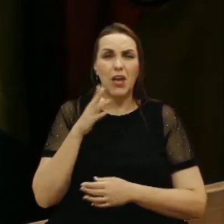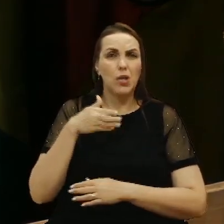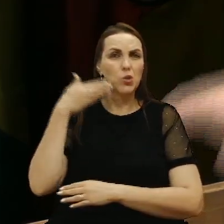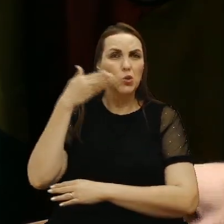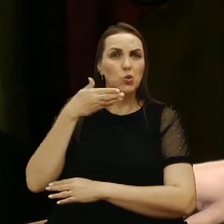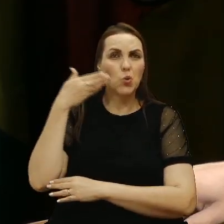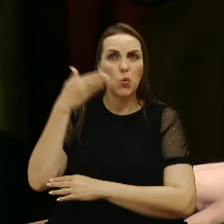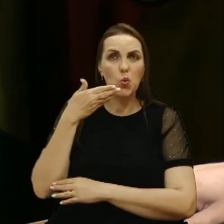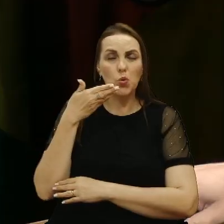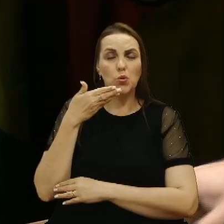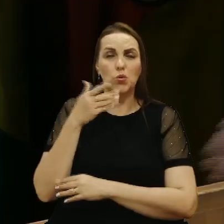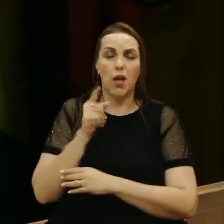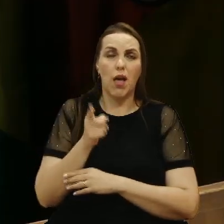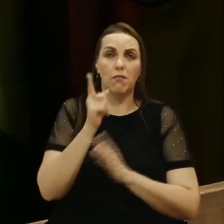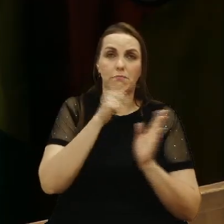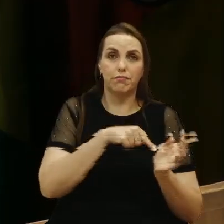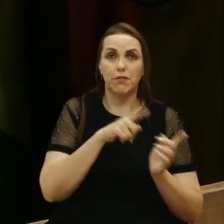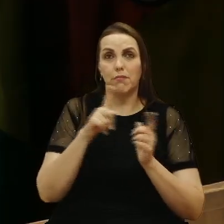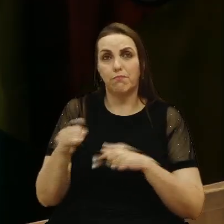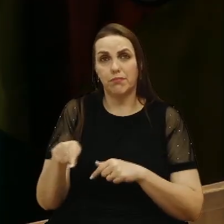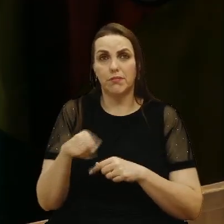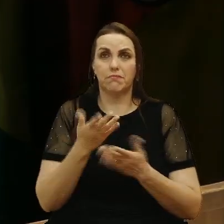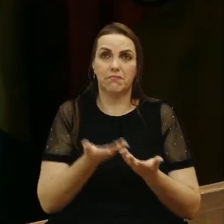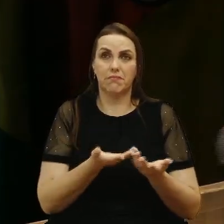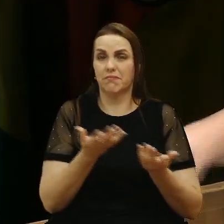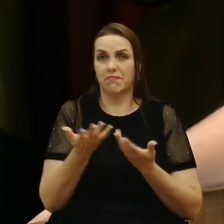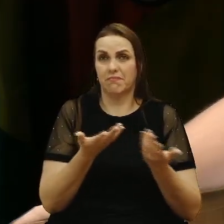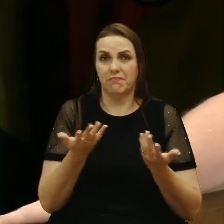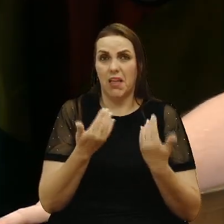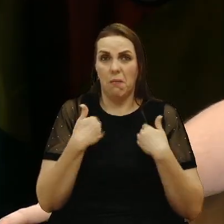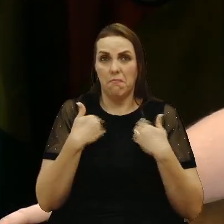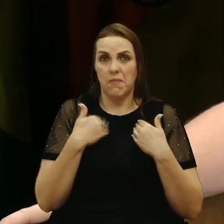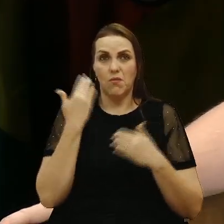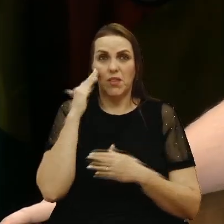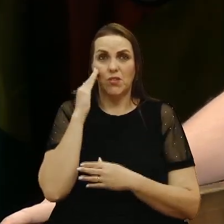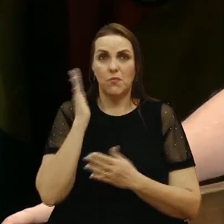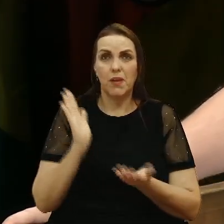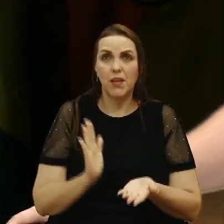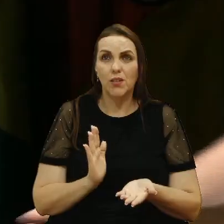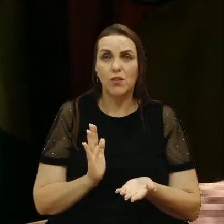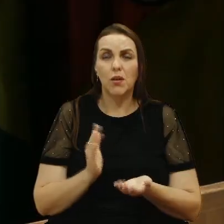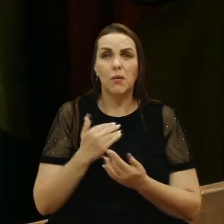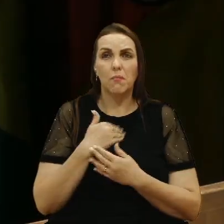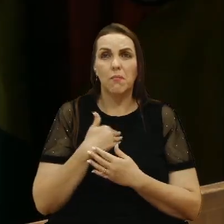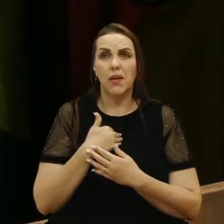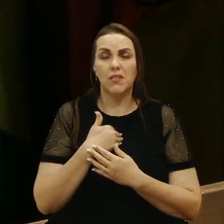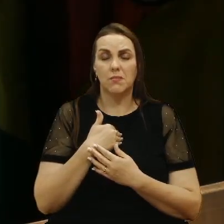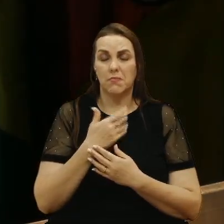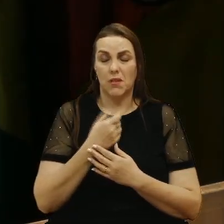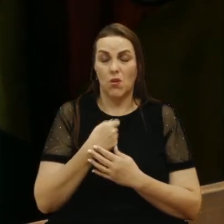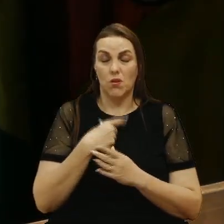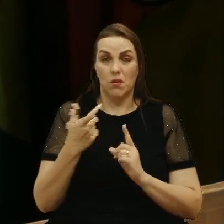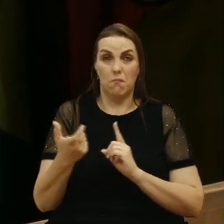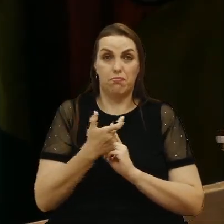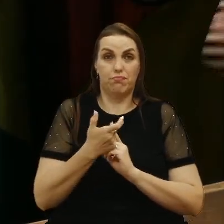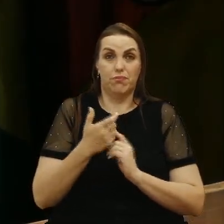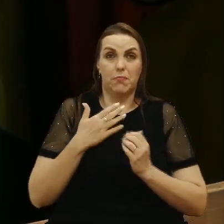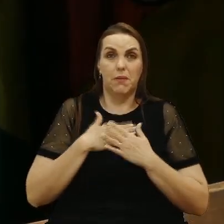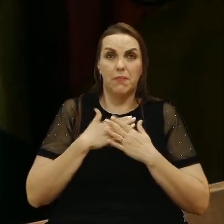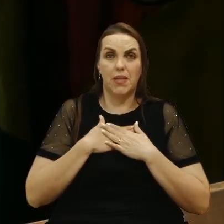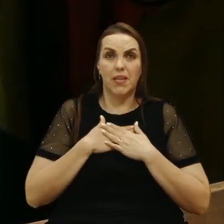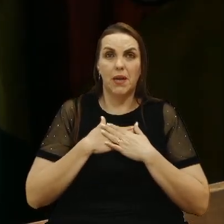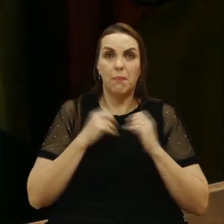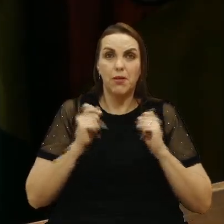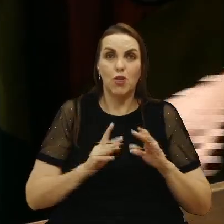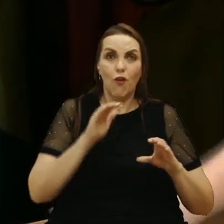contra o cargo, nem contra o celular. Simplesmente uma concepção minha, vereadora Marisol. Mas me ofende muito que tem gente nessa Casa Legislativa que vota